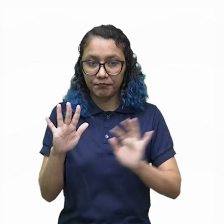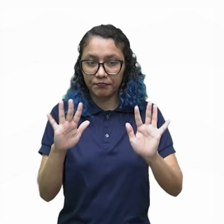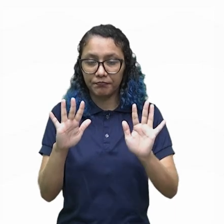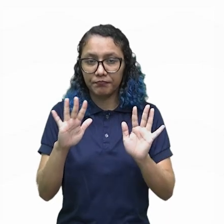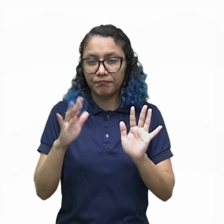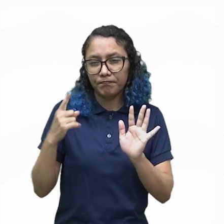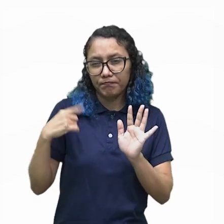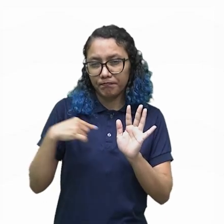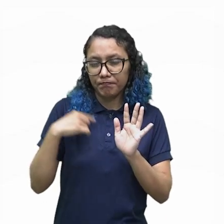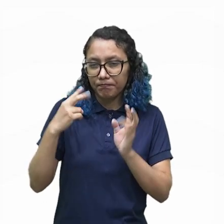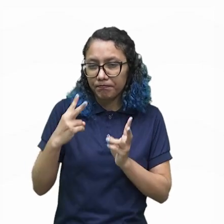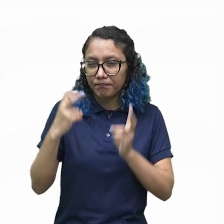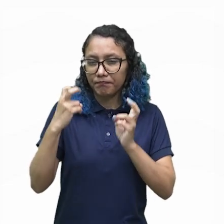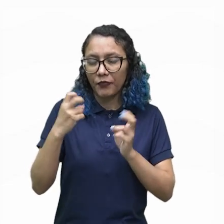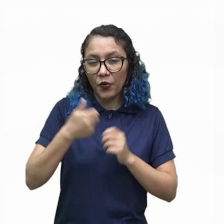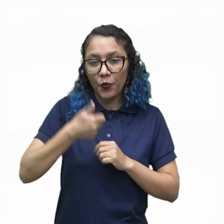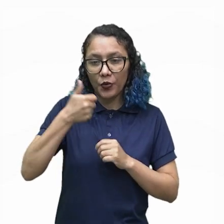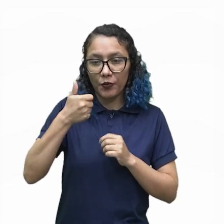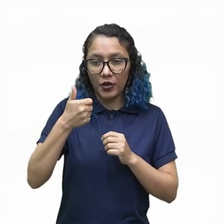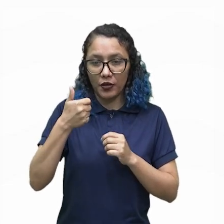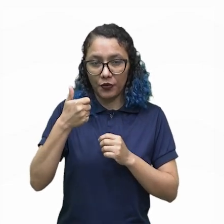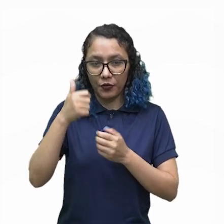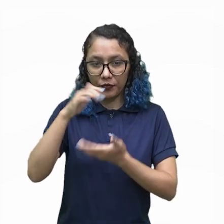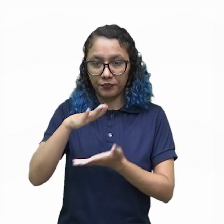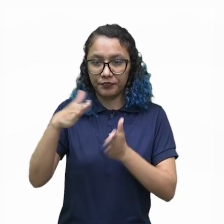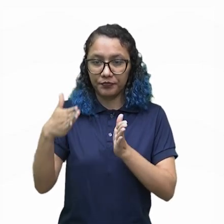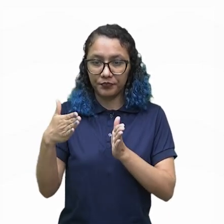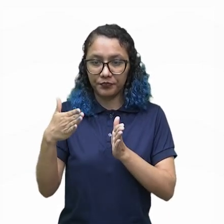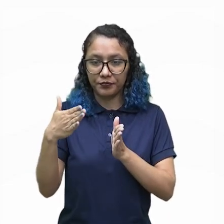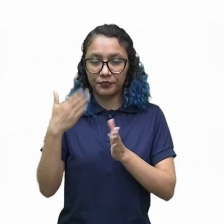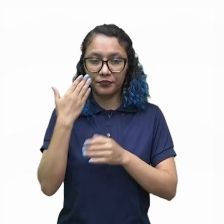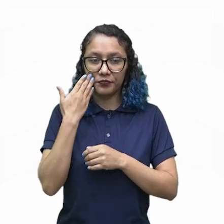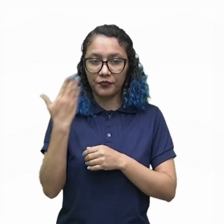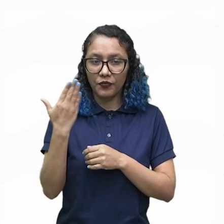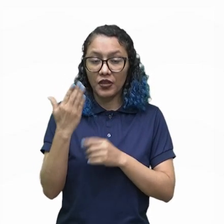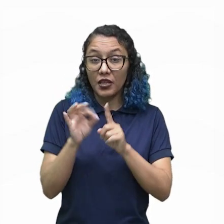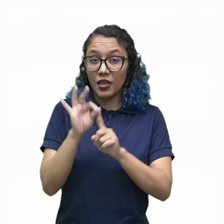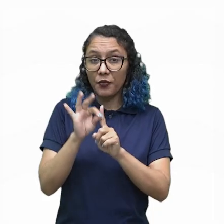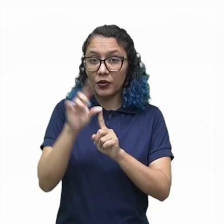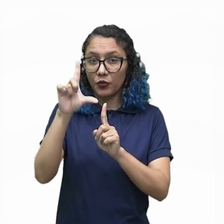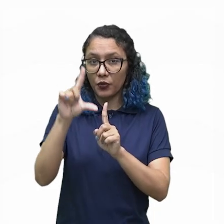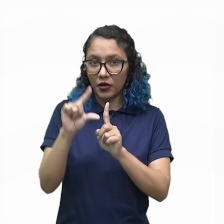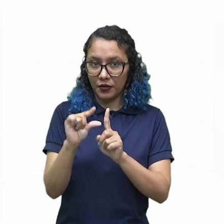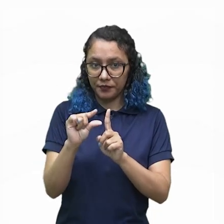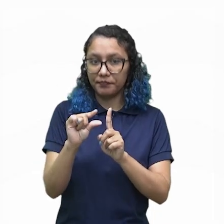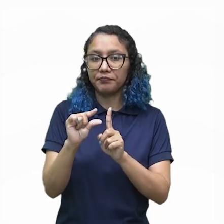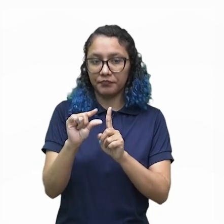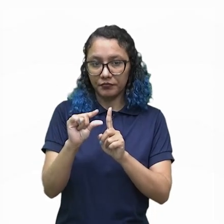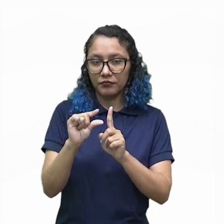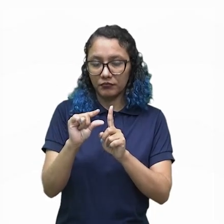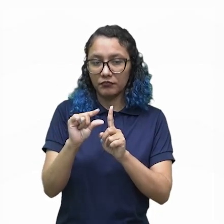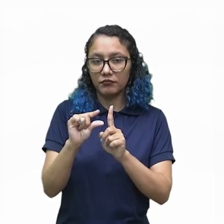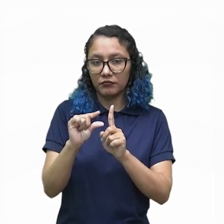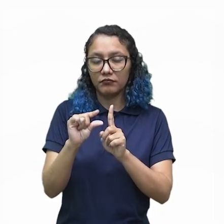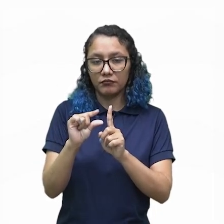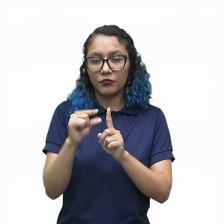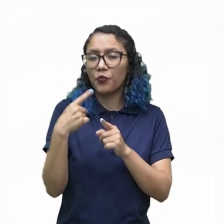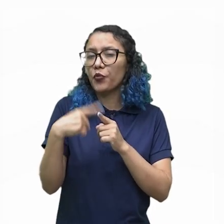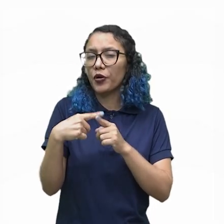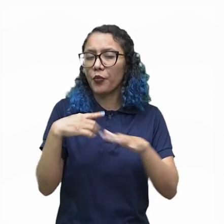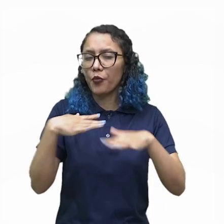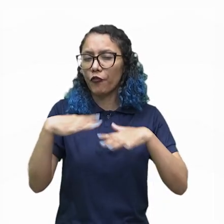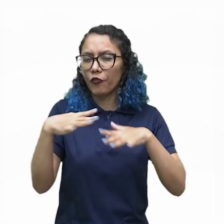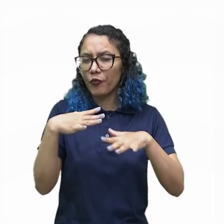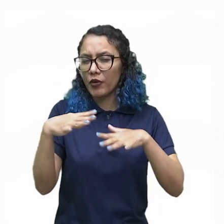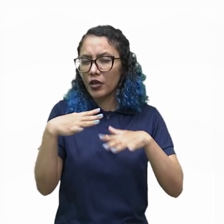observar no primeiro cubo a menor temperatura, justamente porque a agitação molecular é baixa,